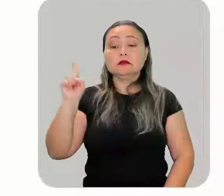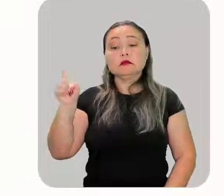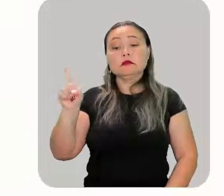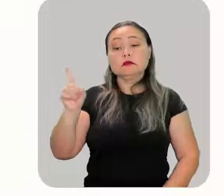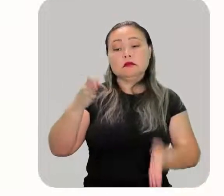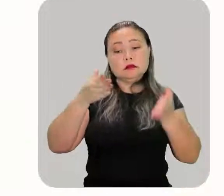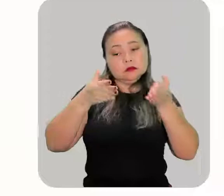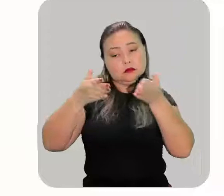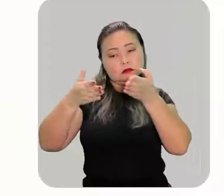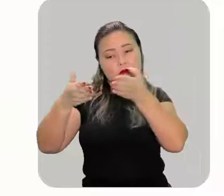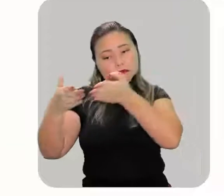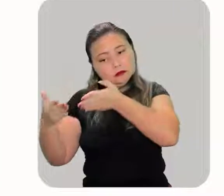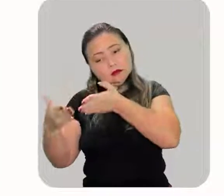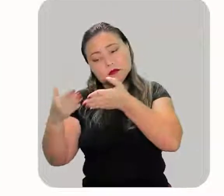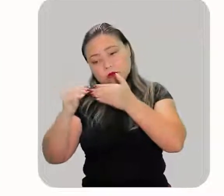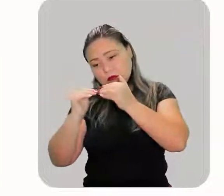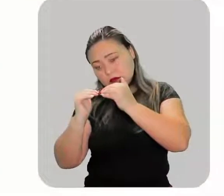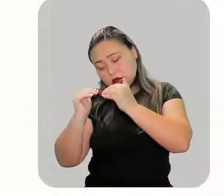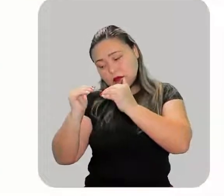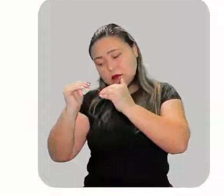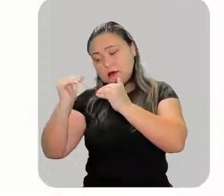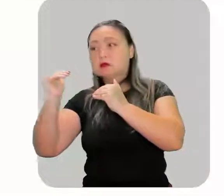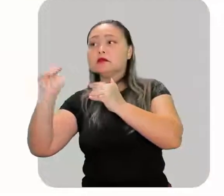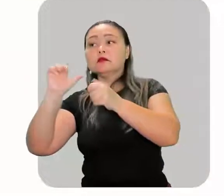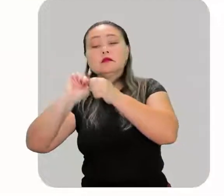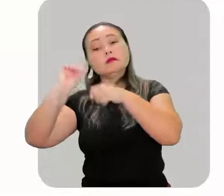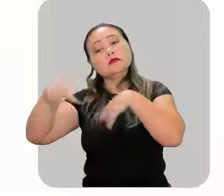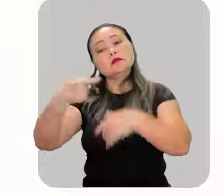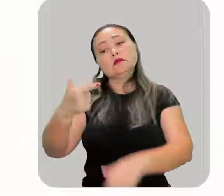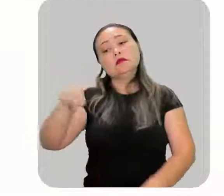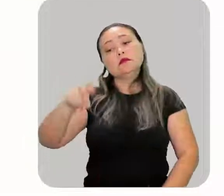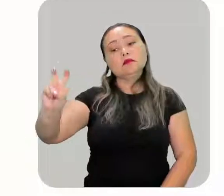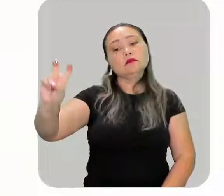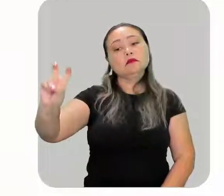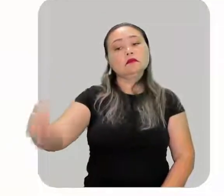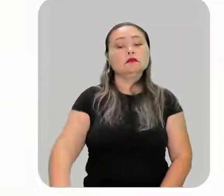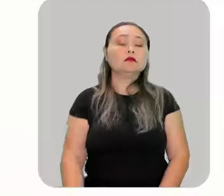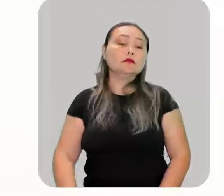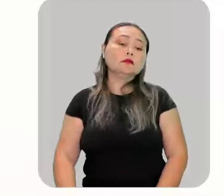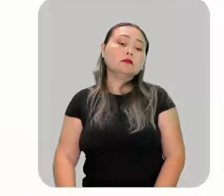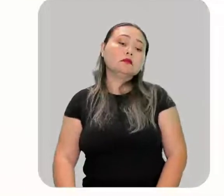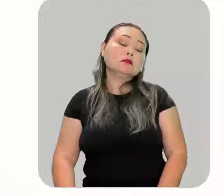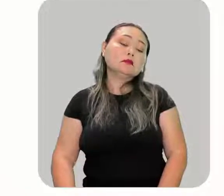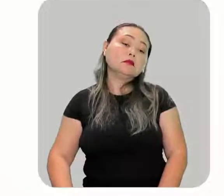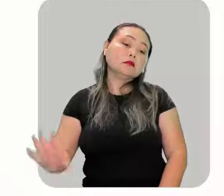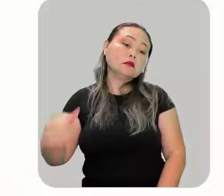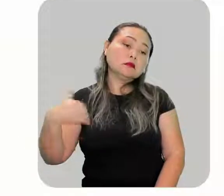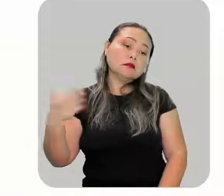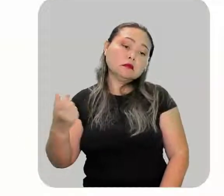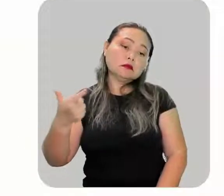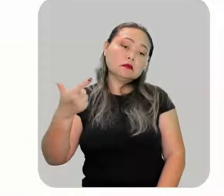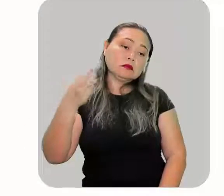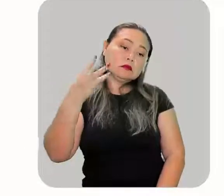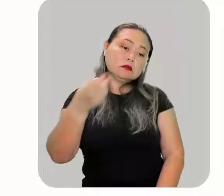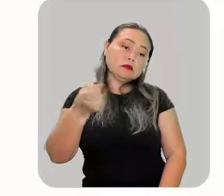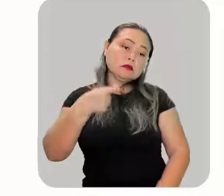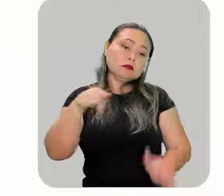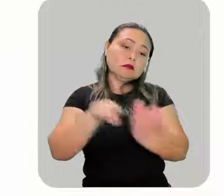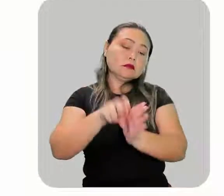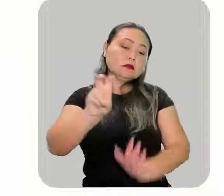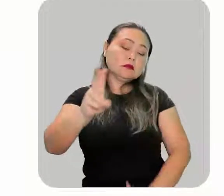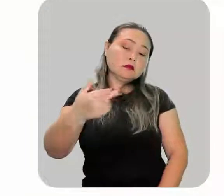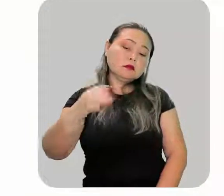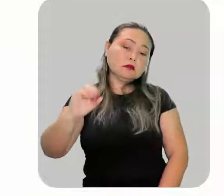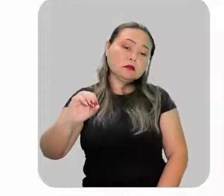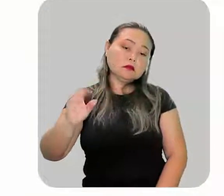em ordem crescente, tá? Então a solução é 2 e 5. Agora lá, 3x menos 5 igual a 0.